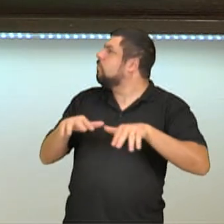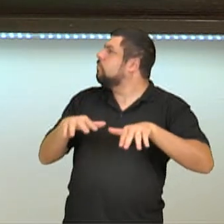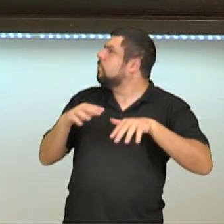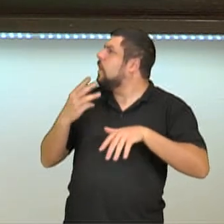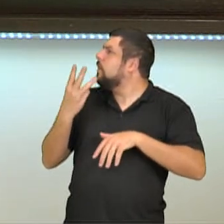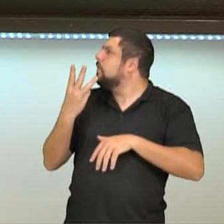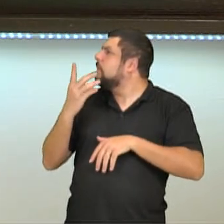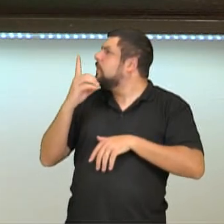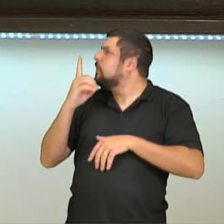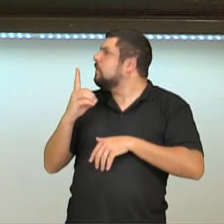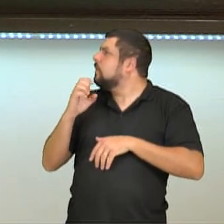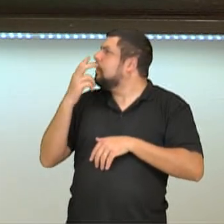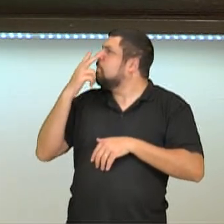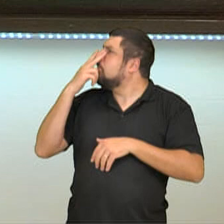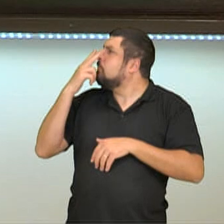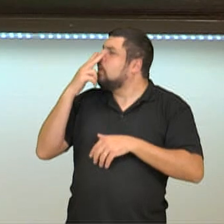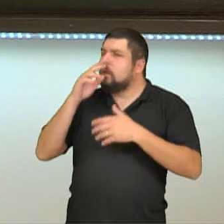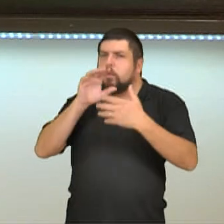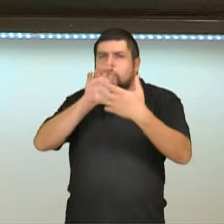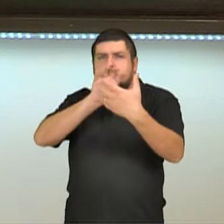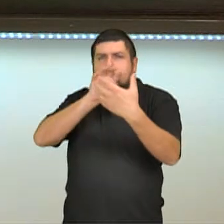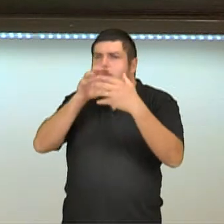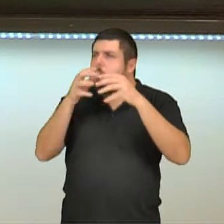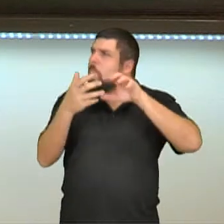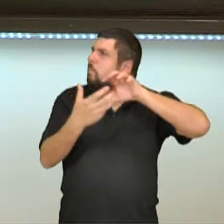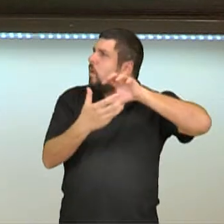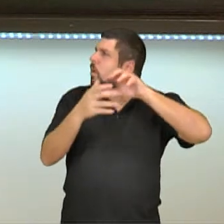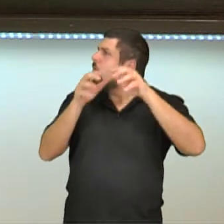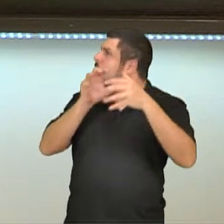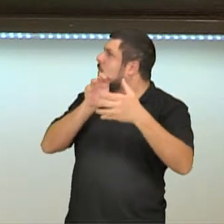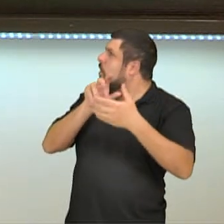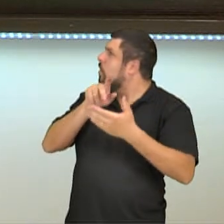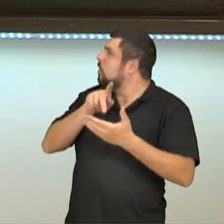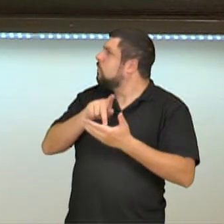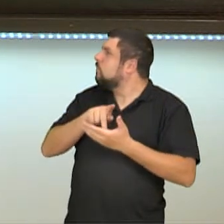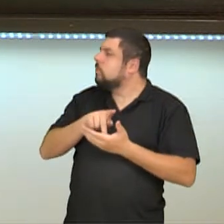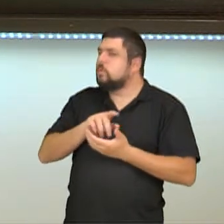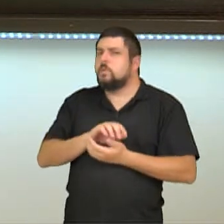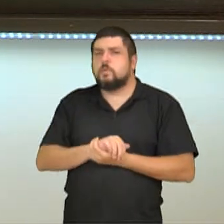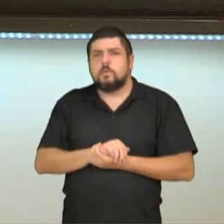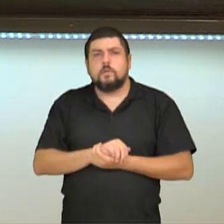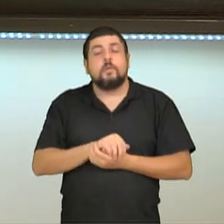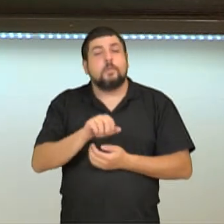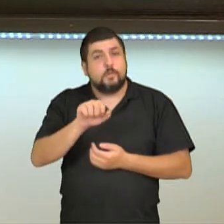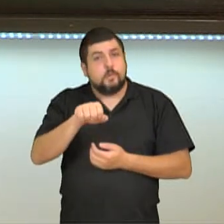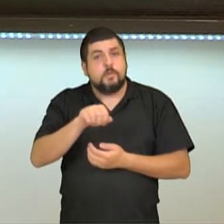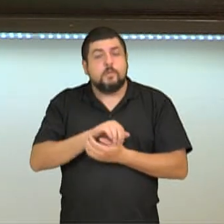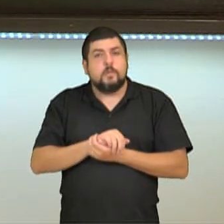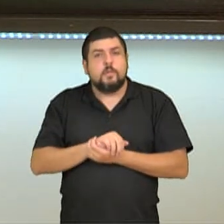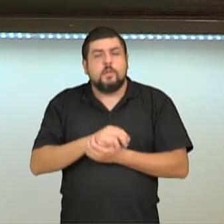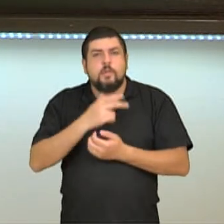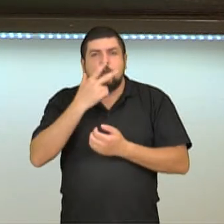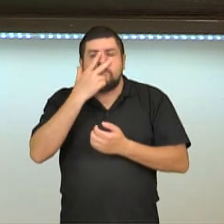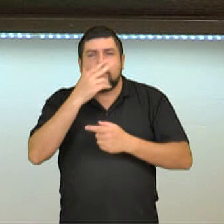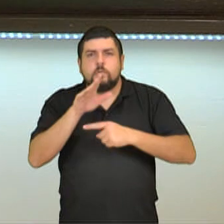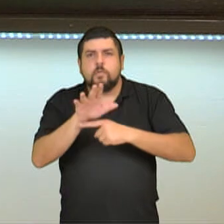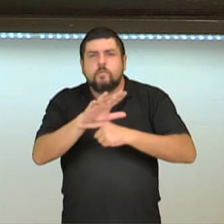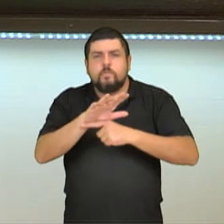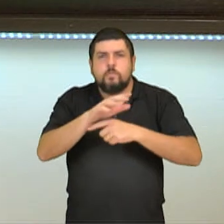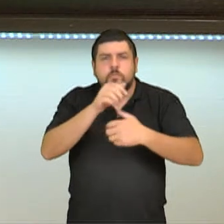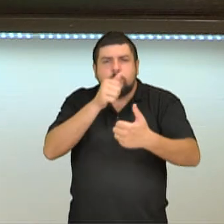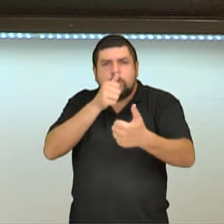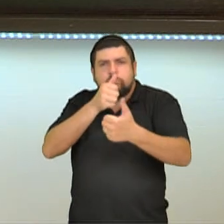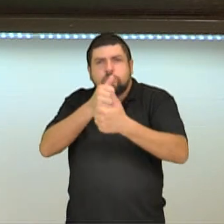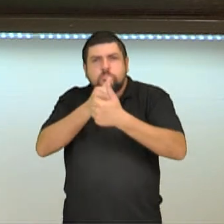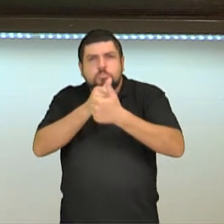porque parece que a cena está saindo do cinema, é uma terceira dimensão? Exatamente, é uma terceira medida. Então, por